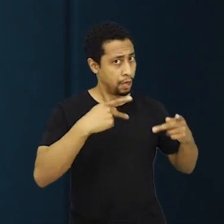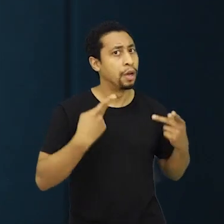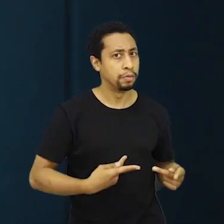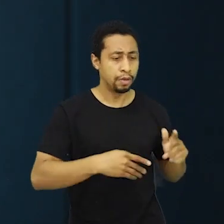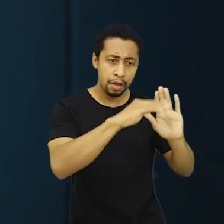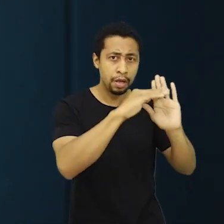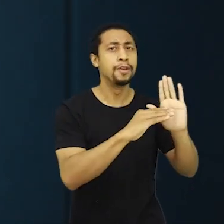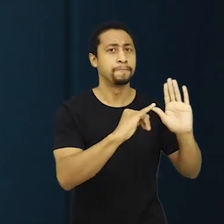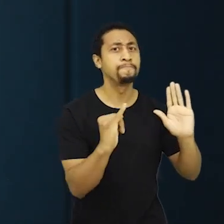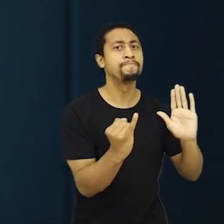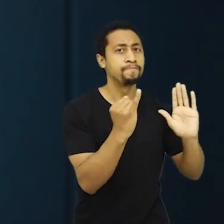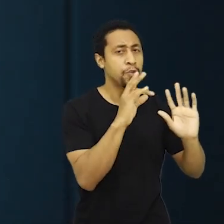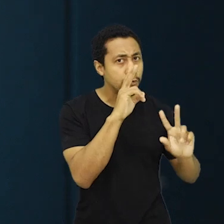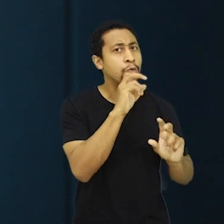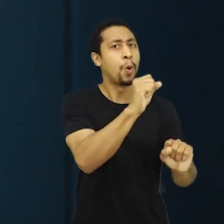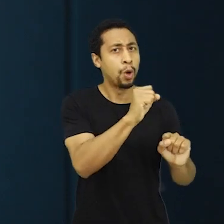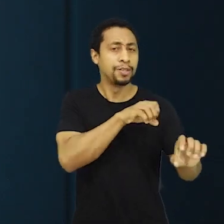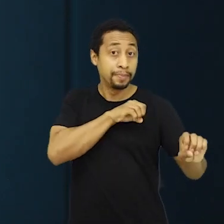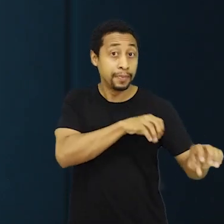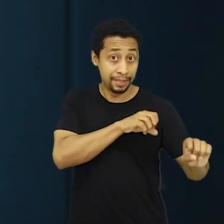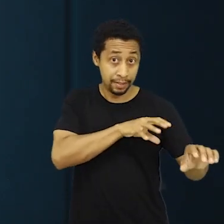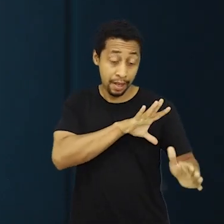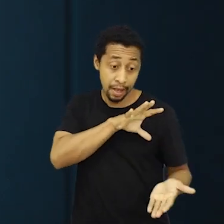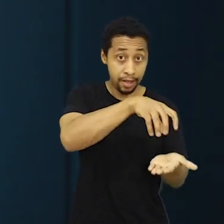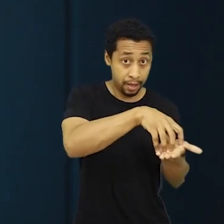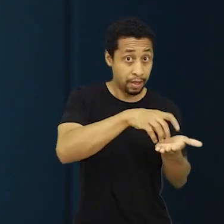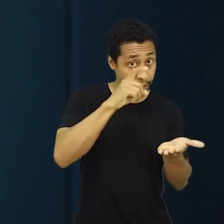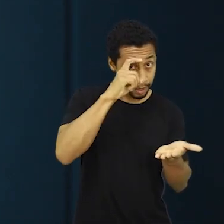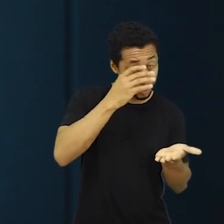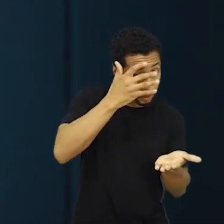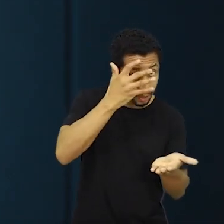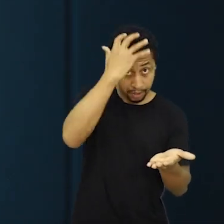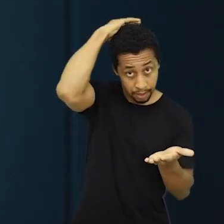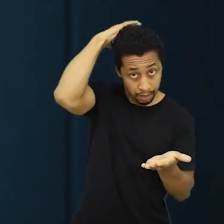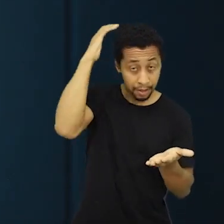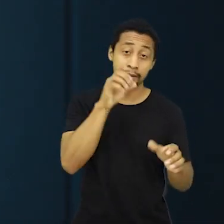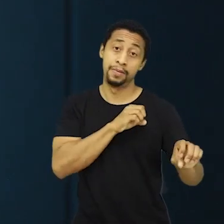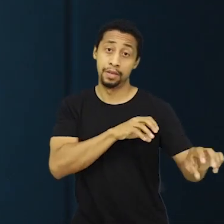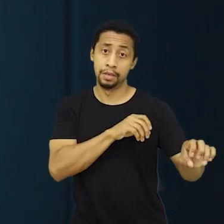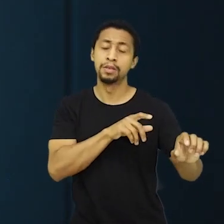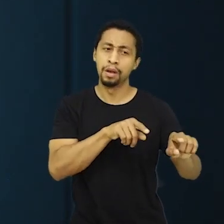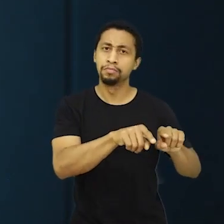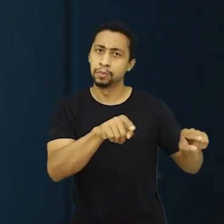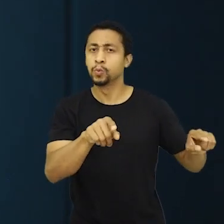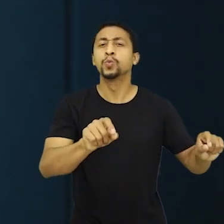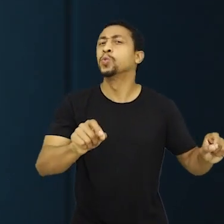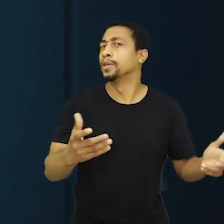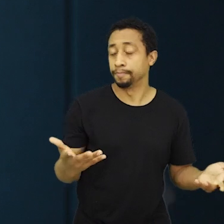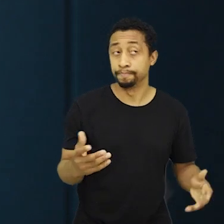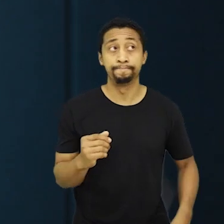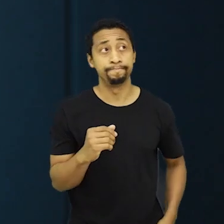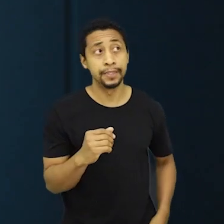nossos projetos de educação em direitos humanos no Instituto Vladimir Herzog, né? Que é o de reconhecer de que nós